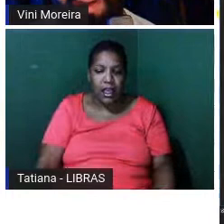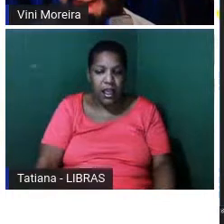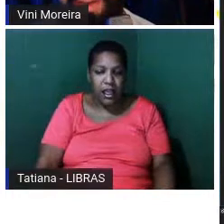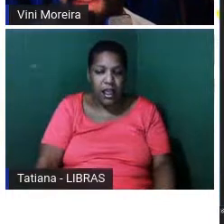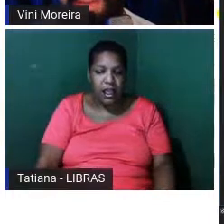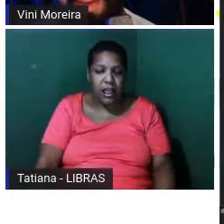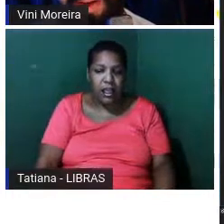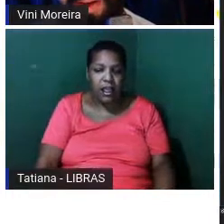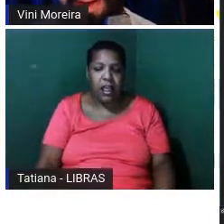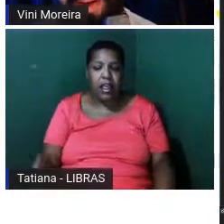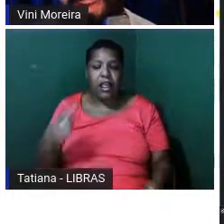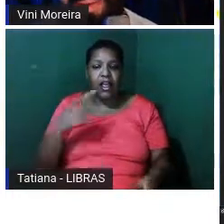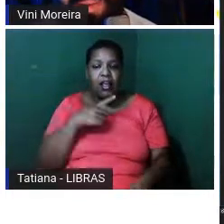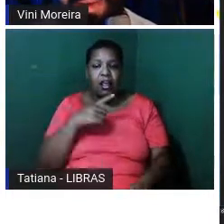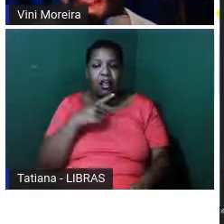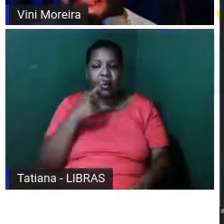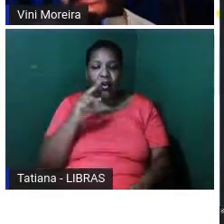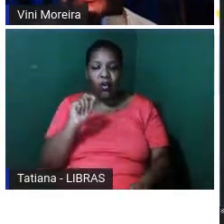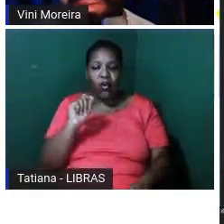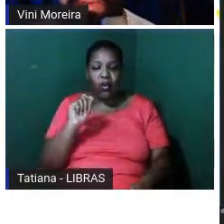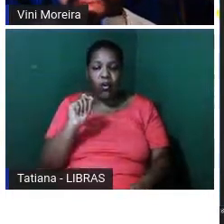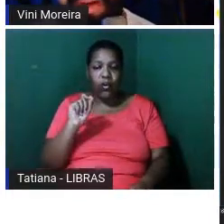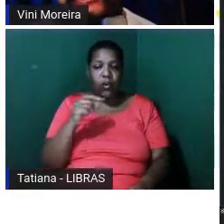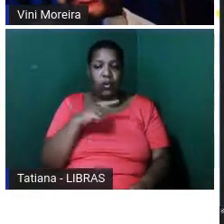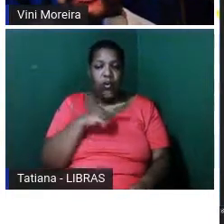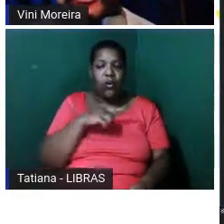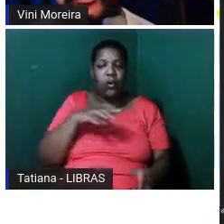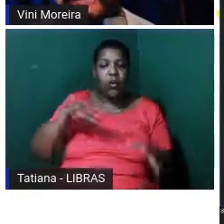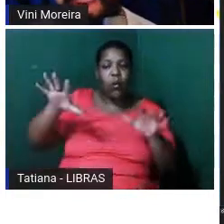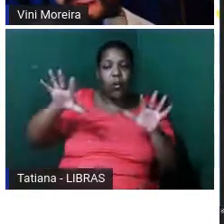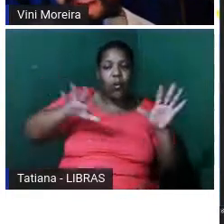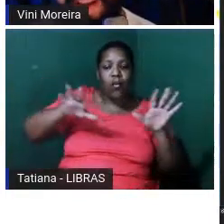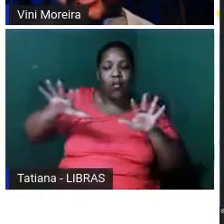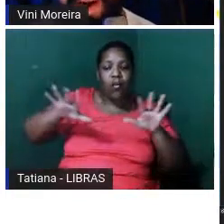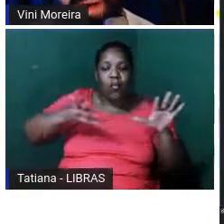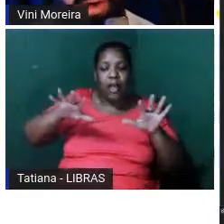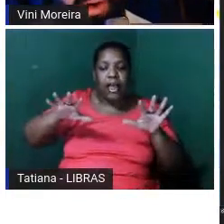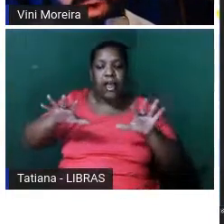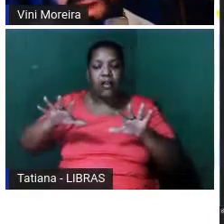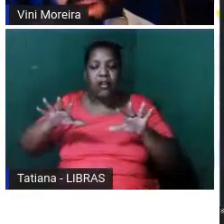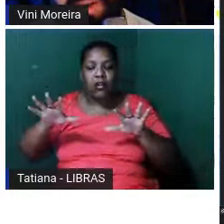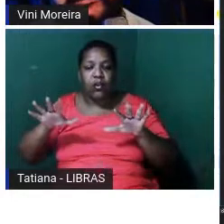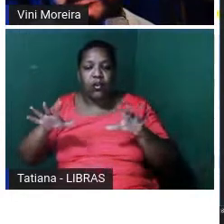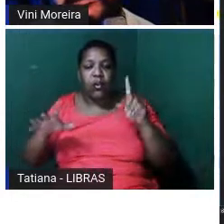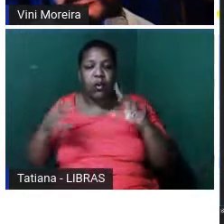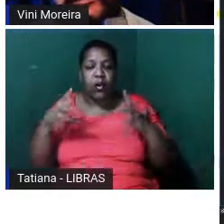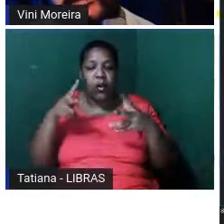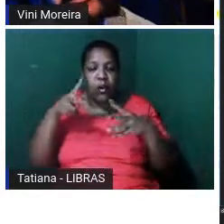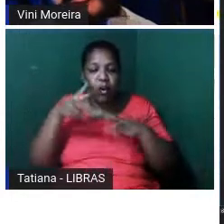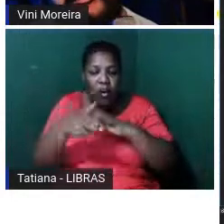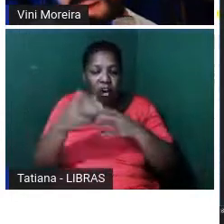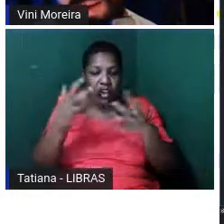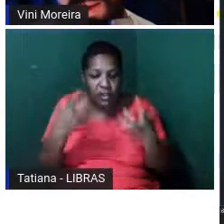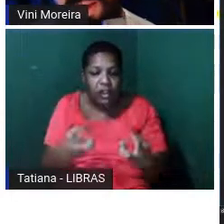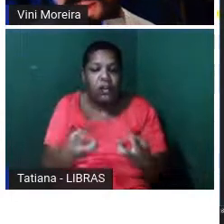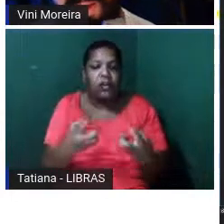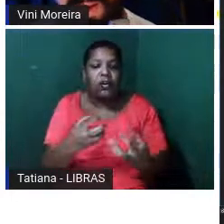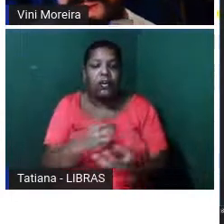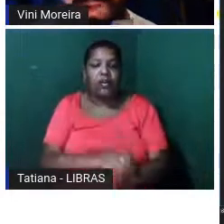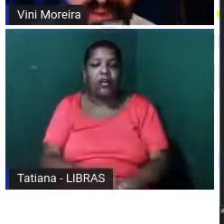os olhos tem um um tanto de movimento aqui e aí ó corte seco